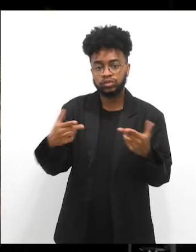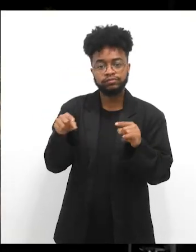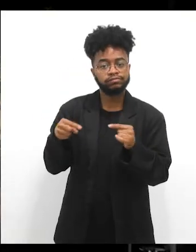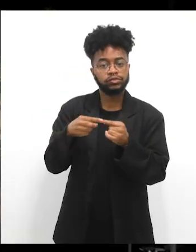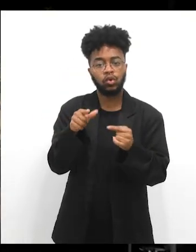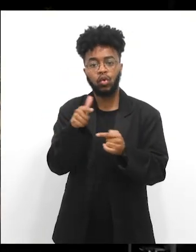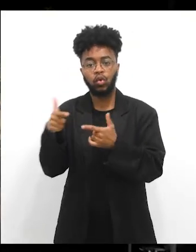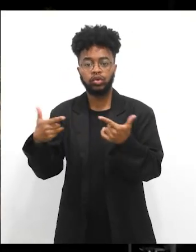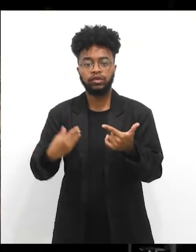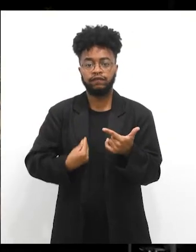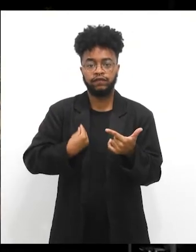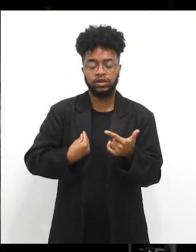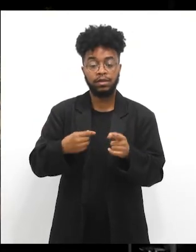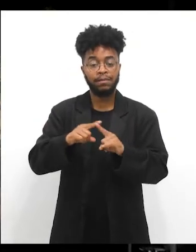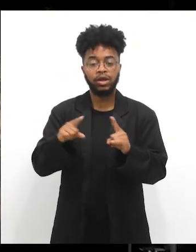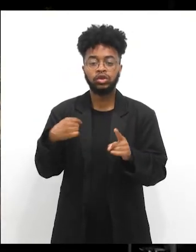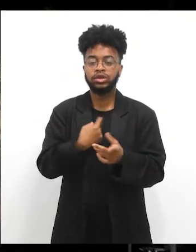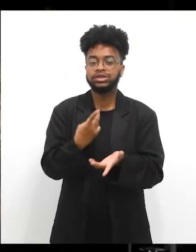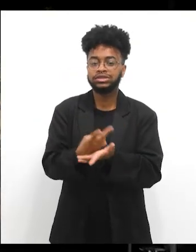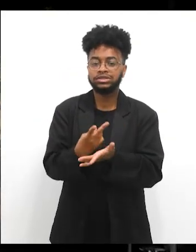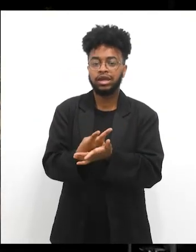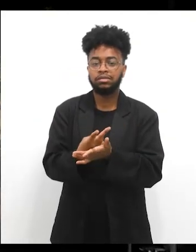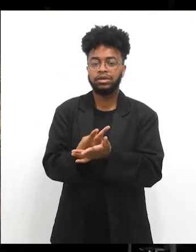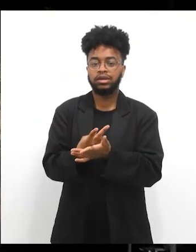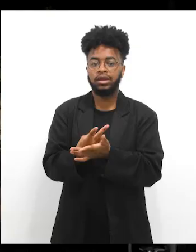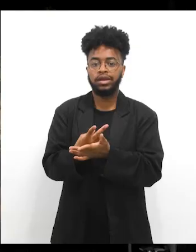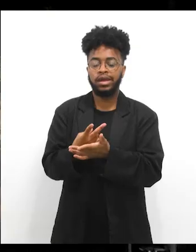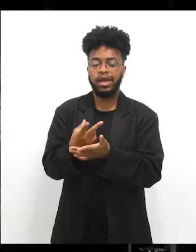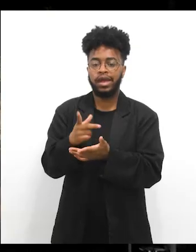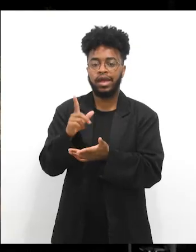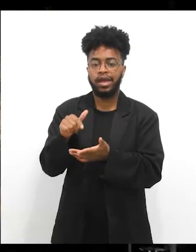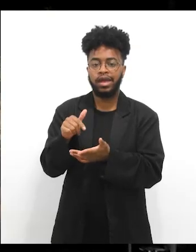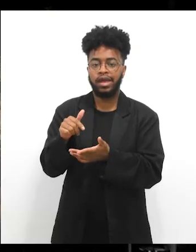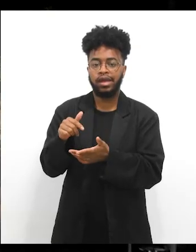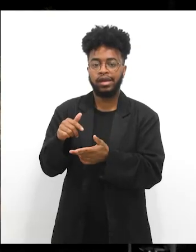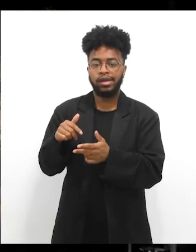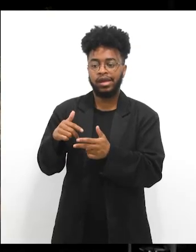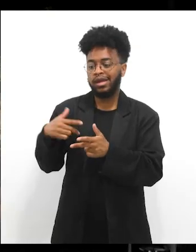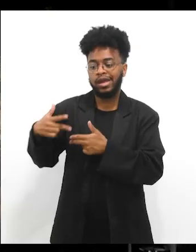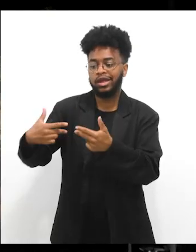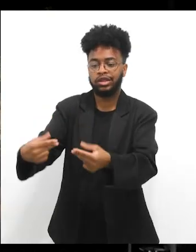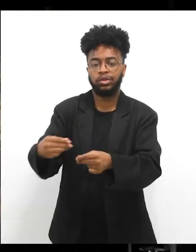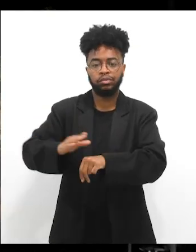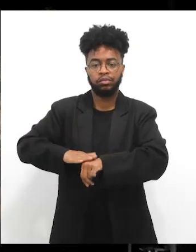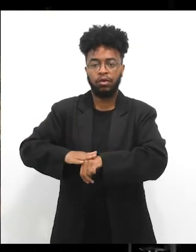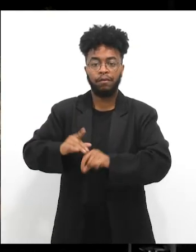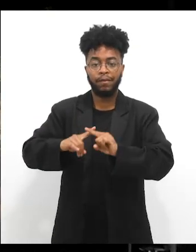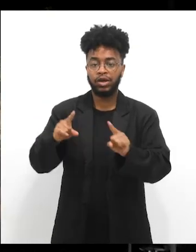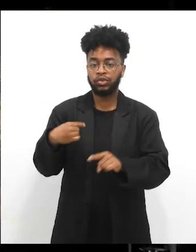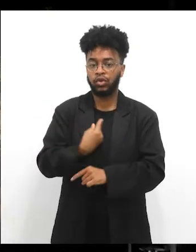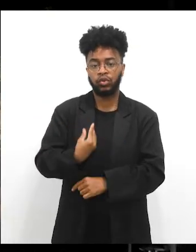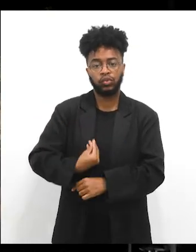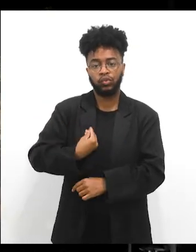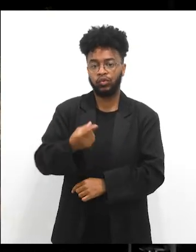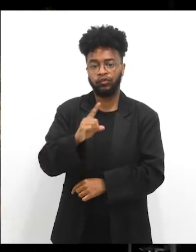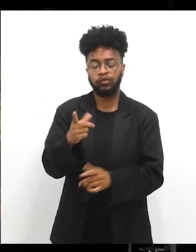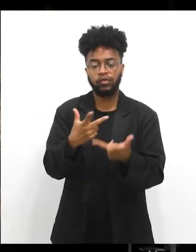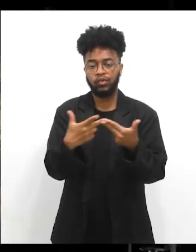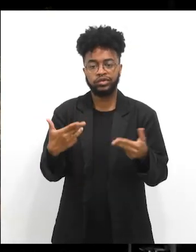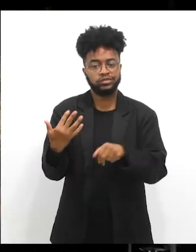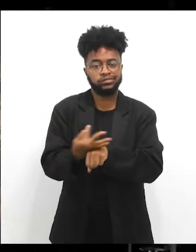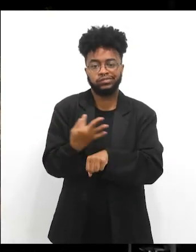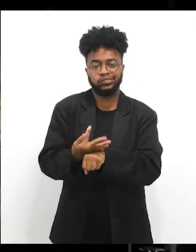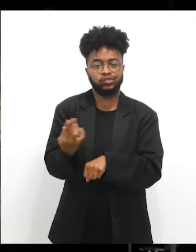vidas. Então, mas sempre nós somos herdeiros de nós mesmos. E ninguém passa por